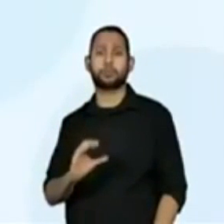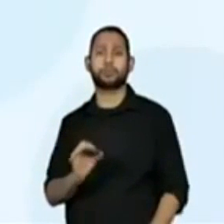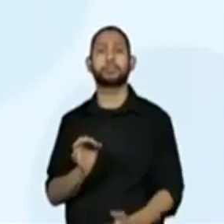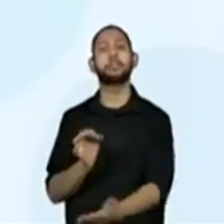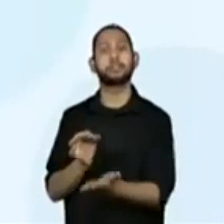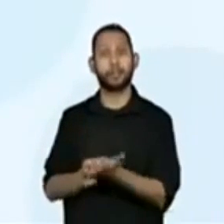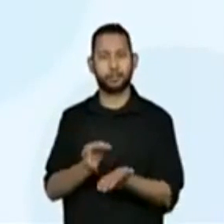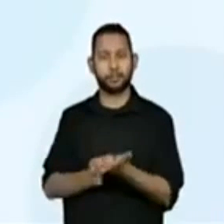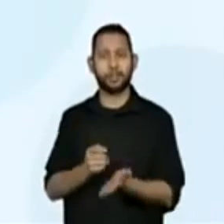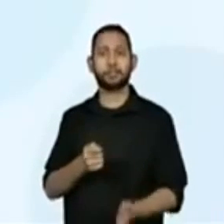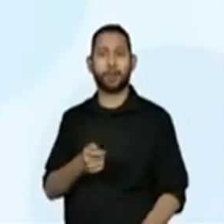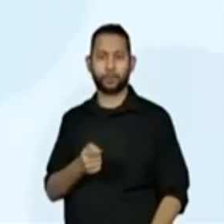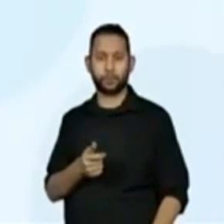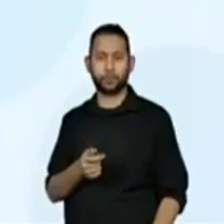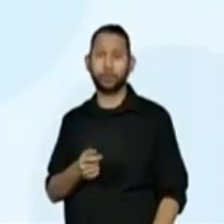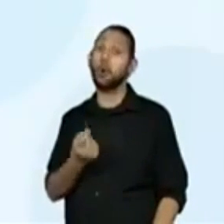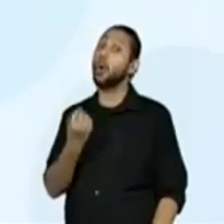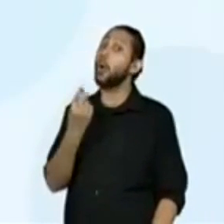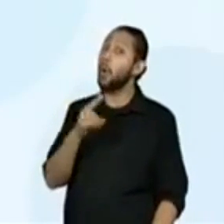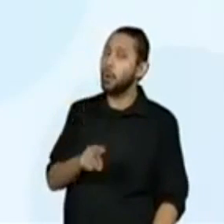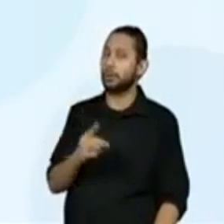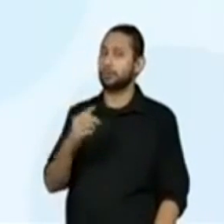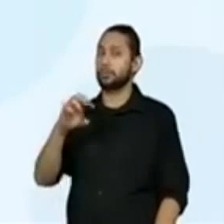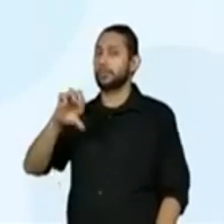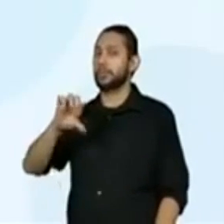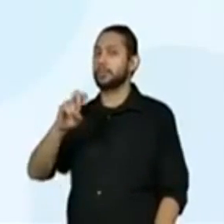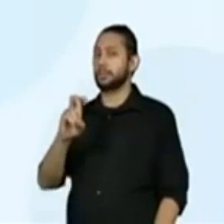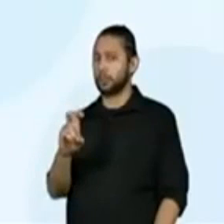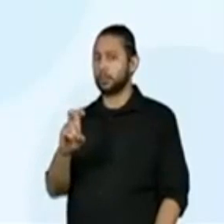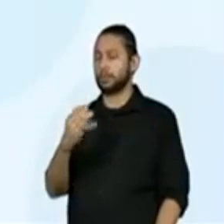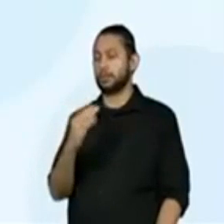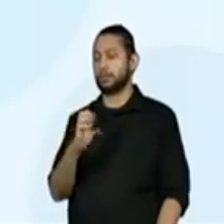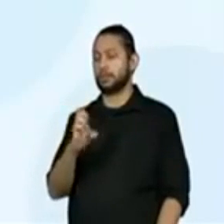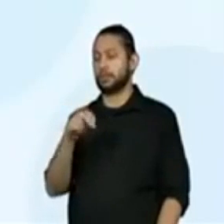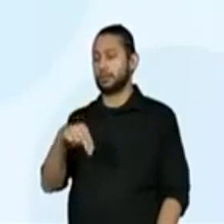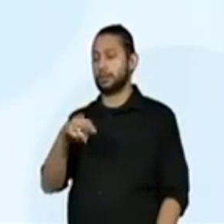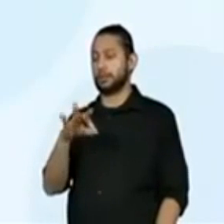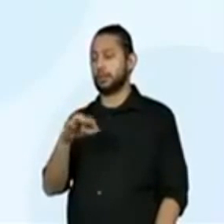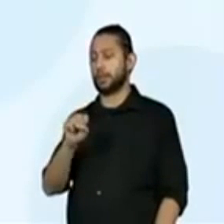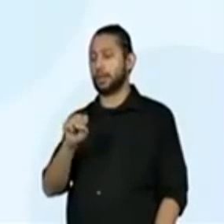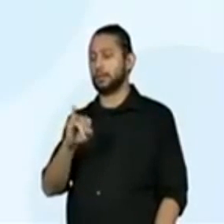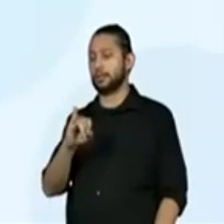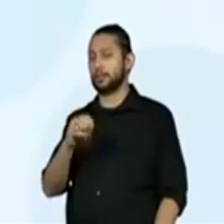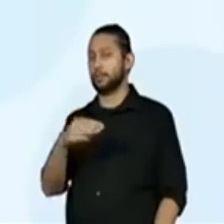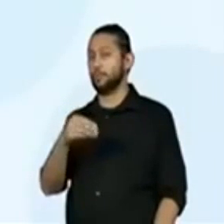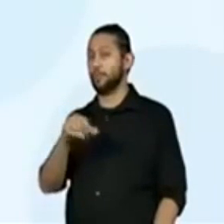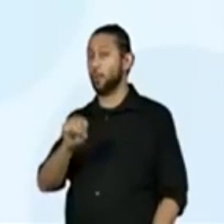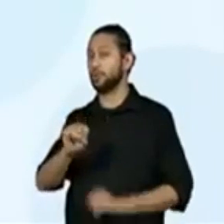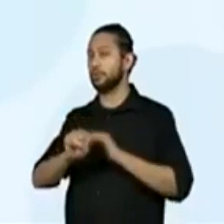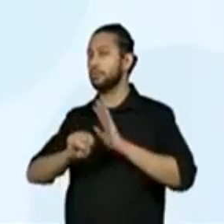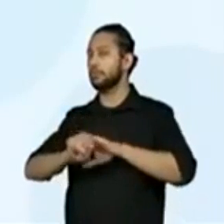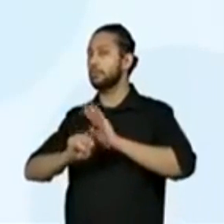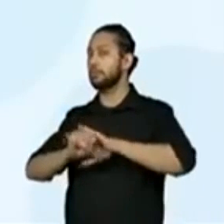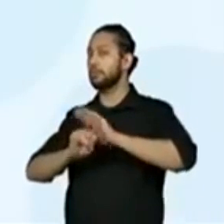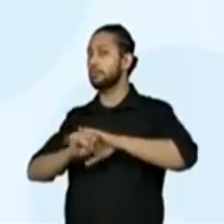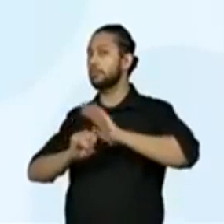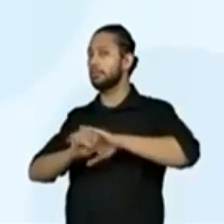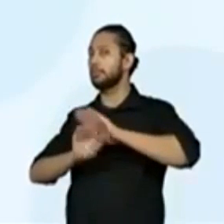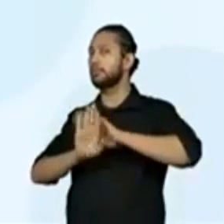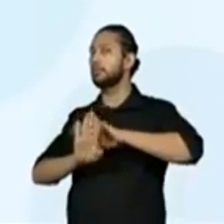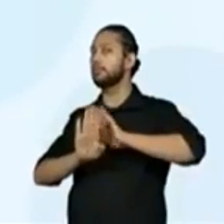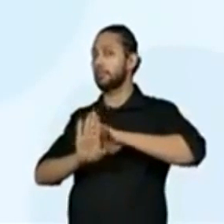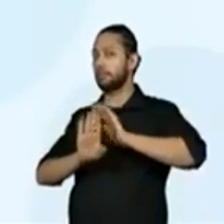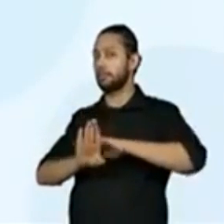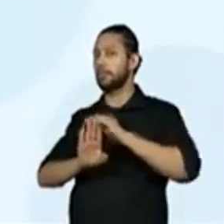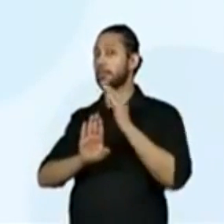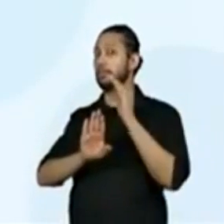95 centésimos. Como eu represento isso em fração, galerinha? Olha, pro Safira,